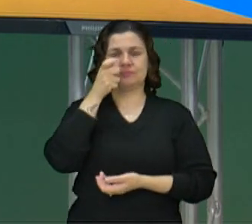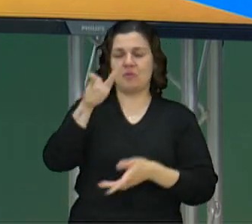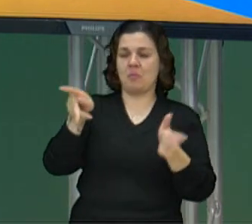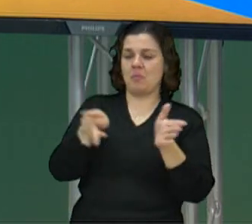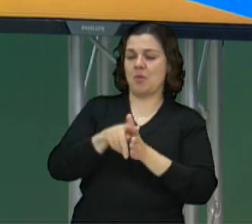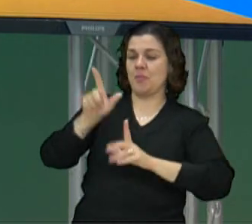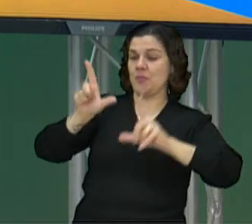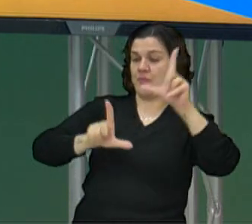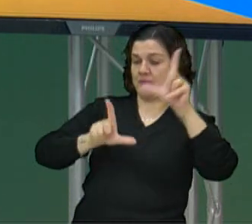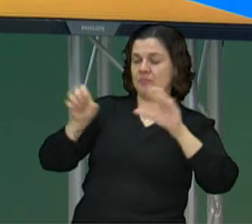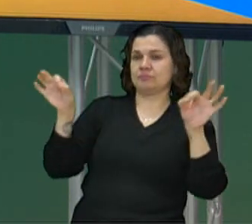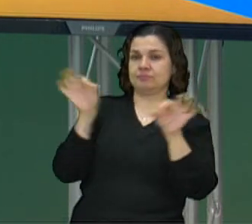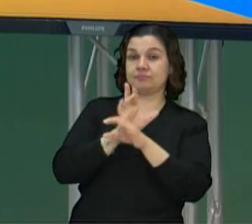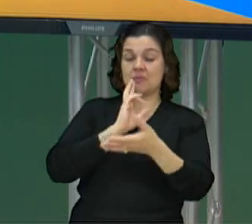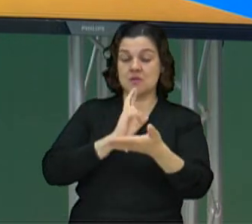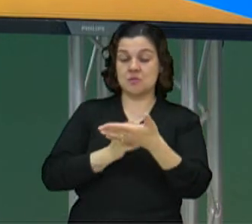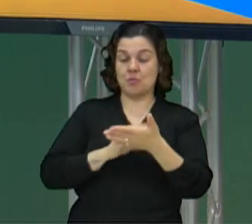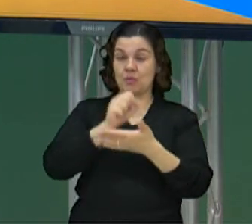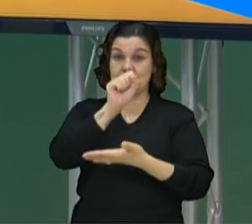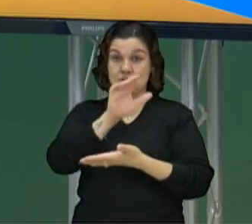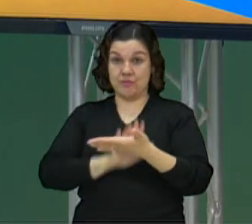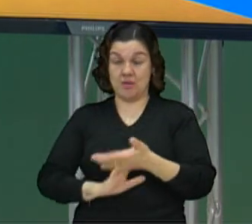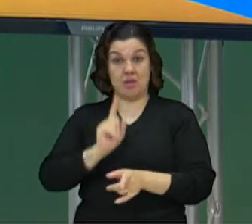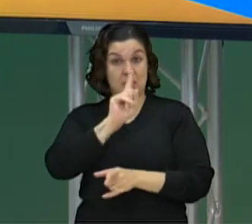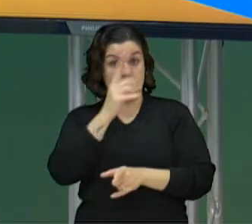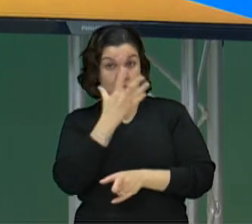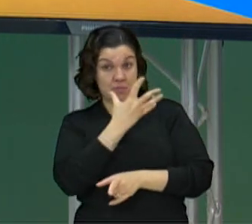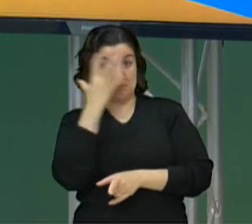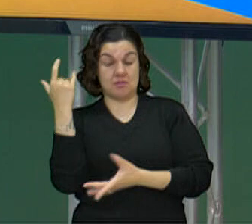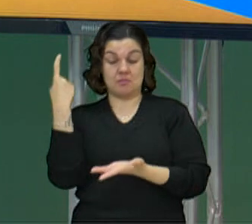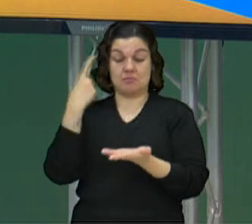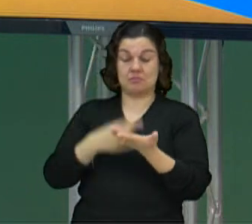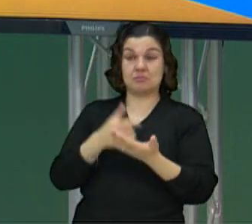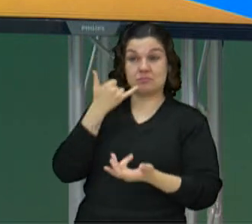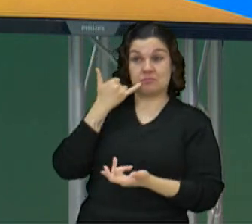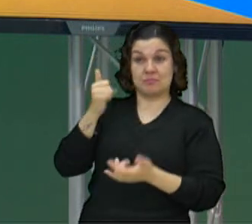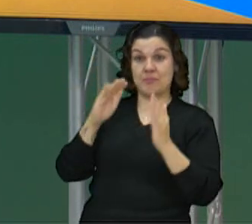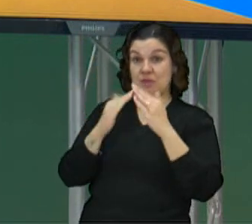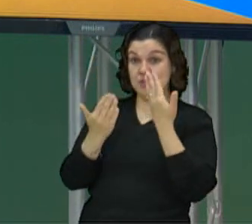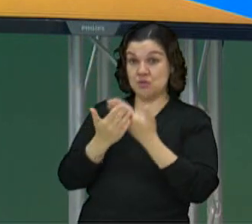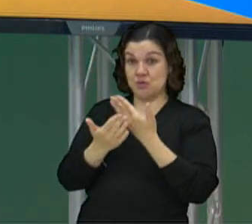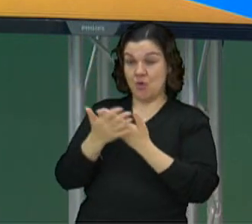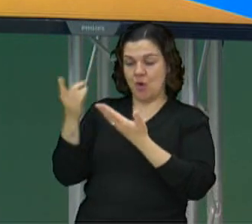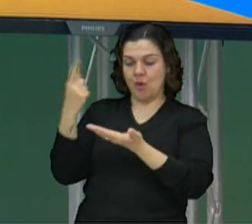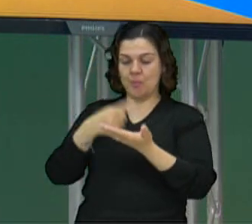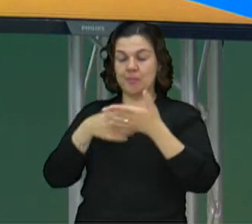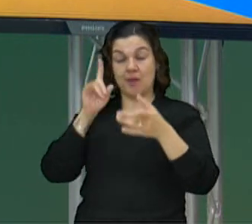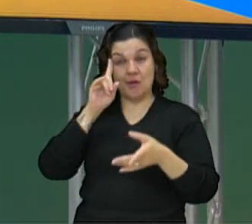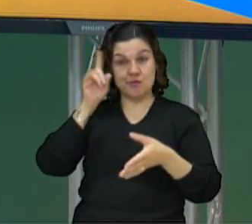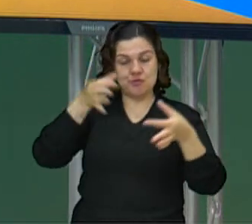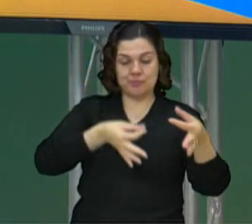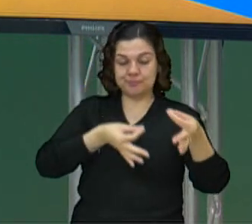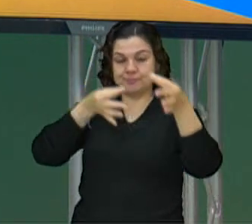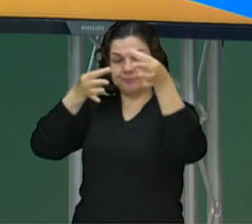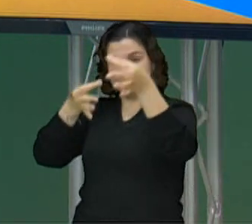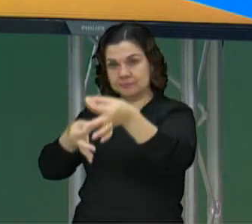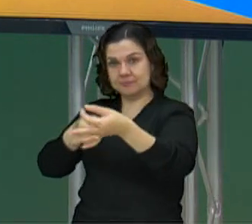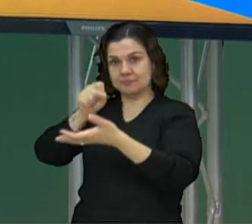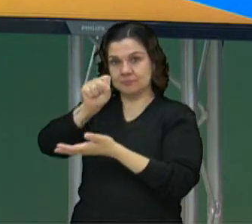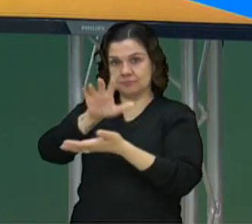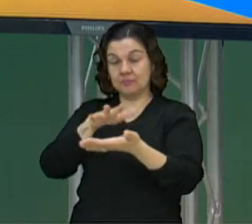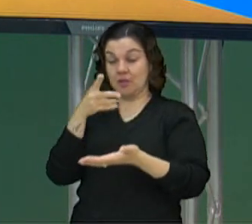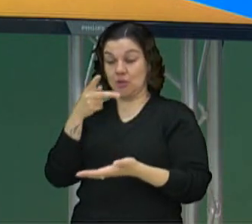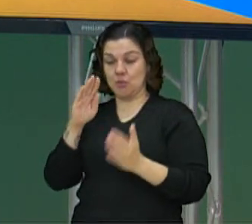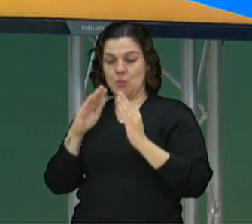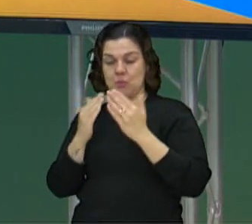TV e resolve os exercícios, lembre-se de fazer contato com a sua escola e de marcar para entregar as atividades até lá na